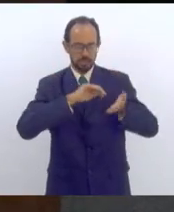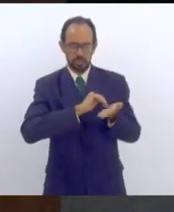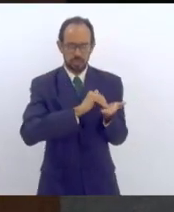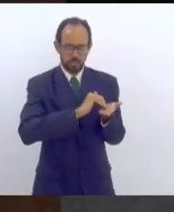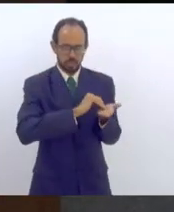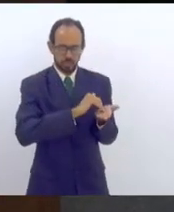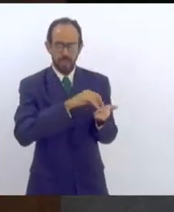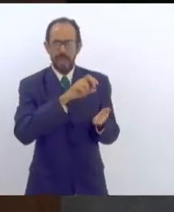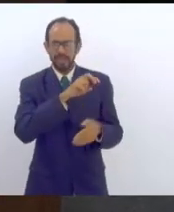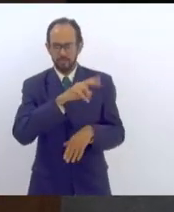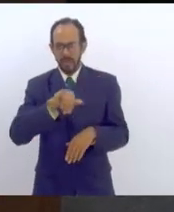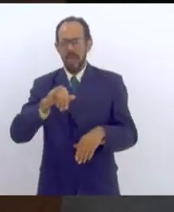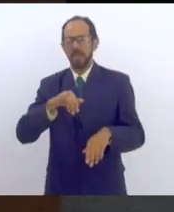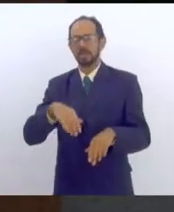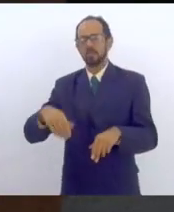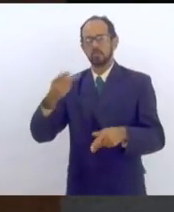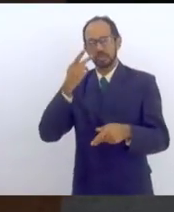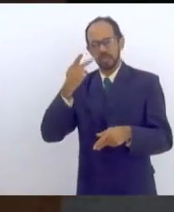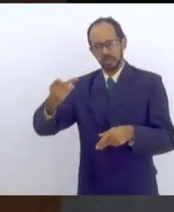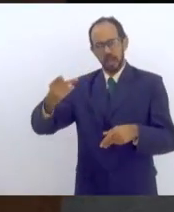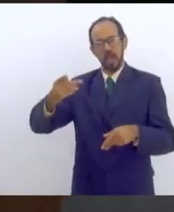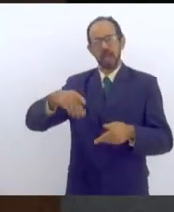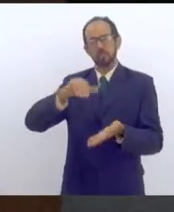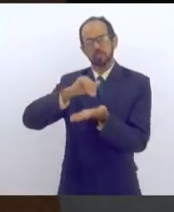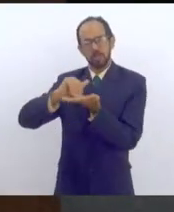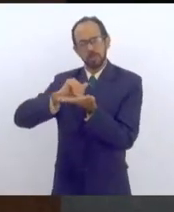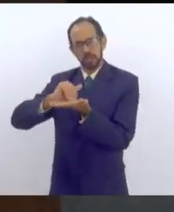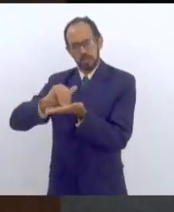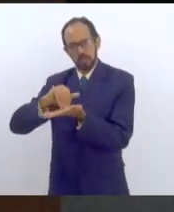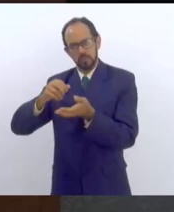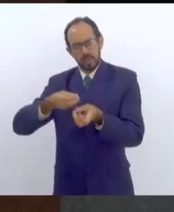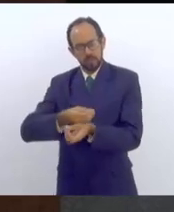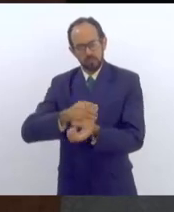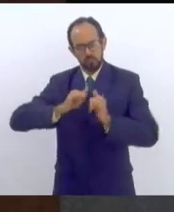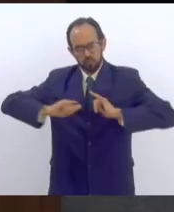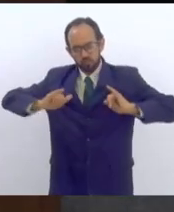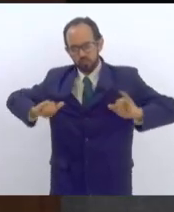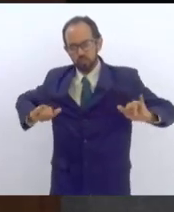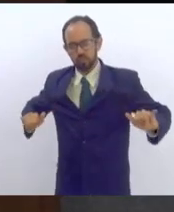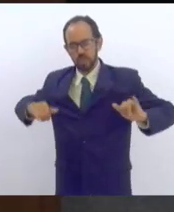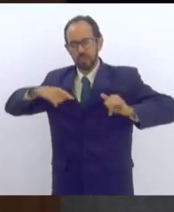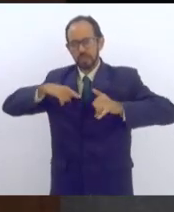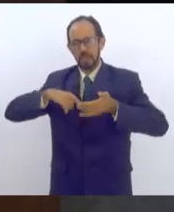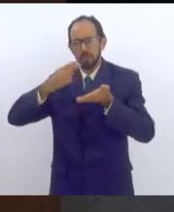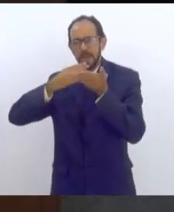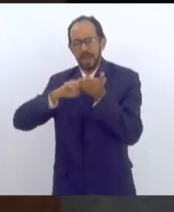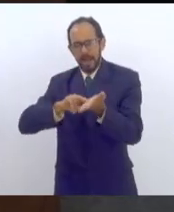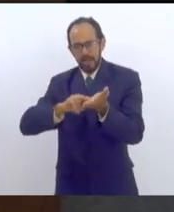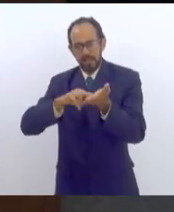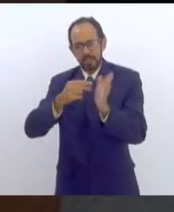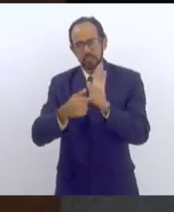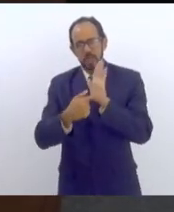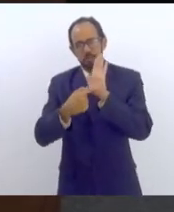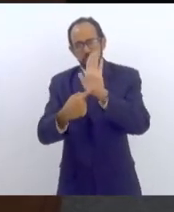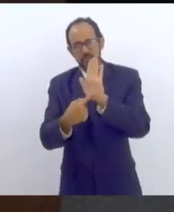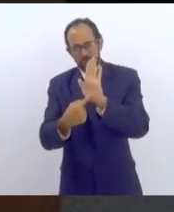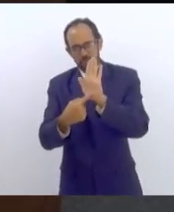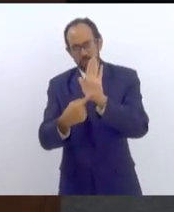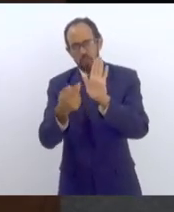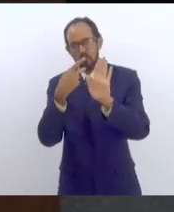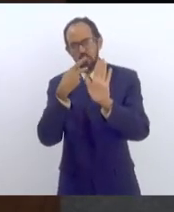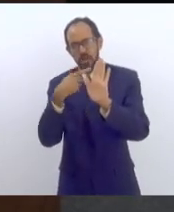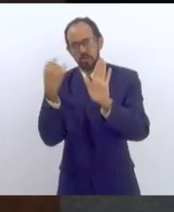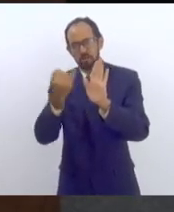os gabinetes também, levando a informação. Tem aqui uma cartinha de apresentação minha e falo da